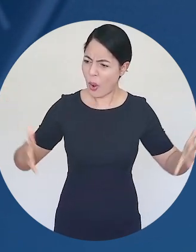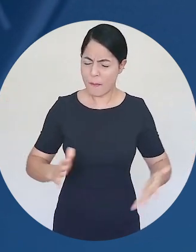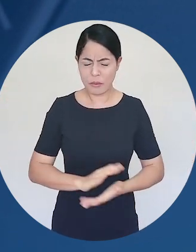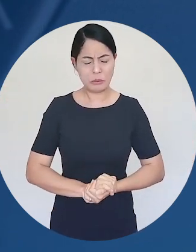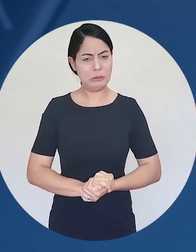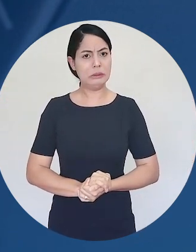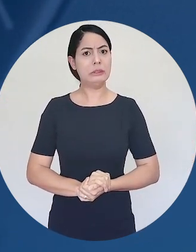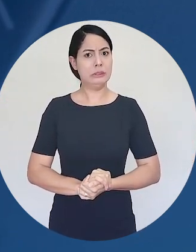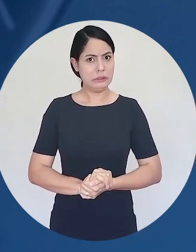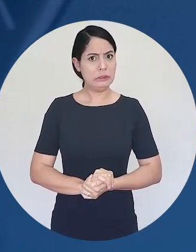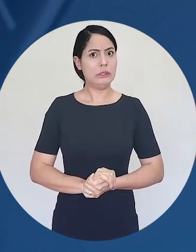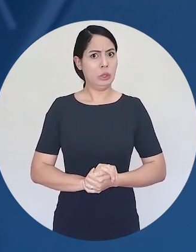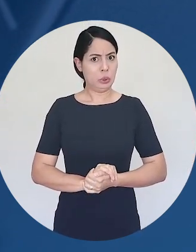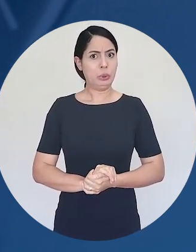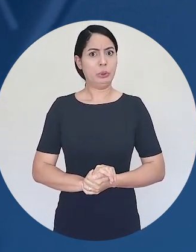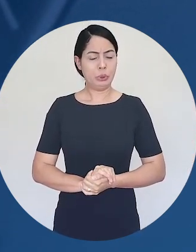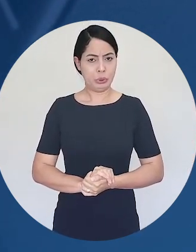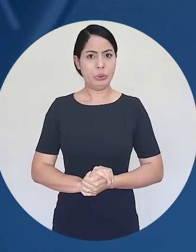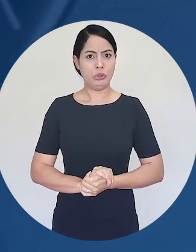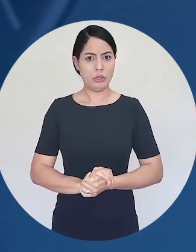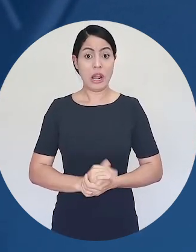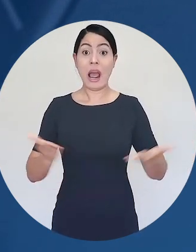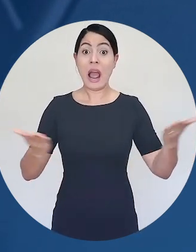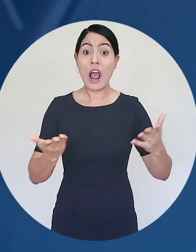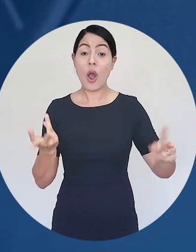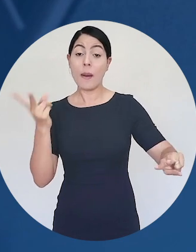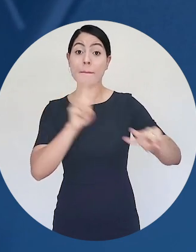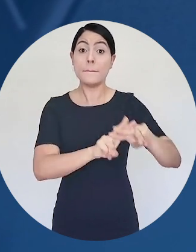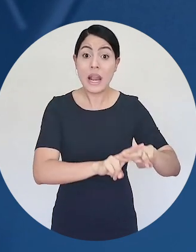Faça isso não, rapaz. Faça isso não.